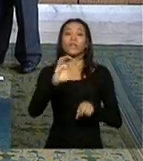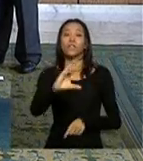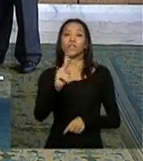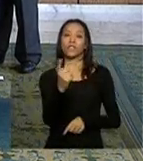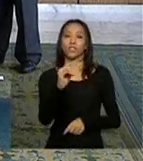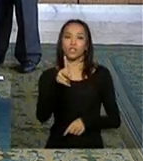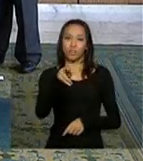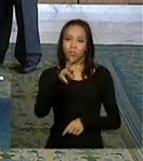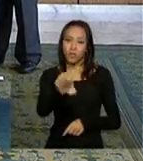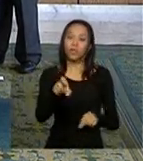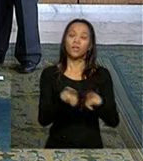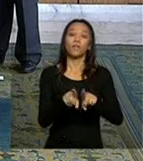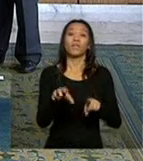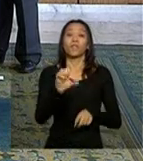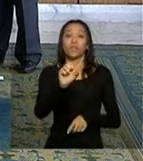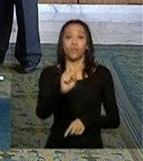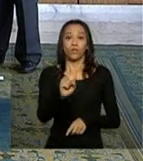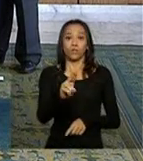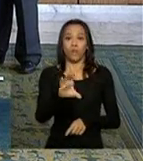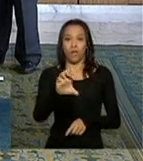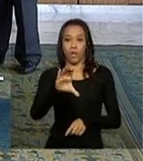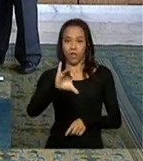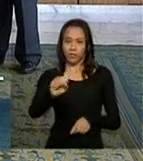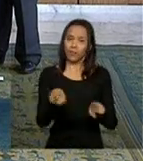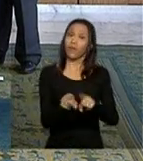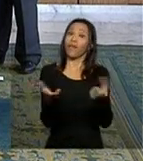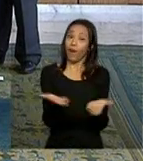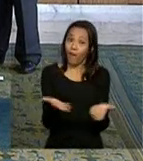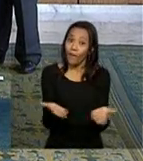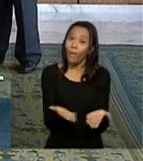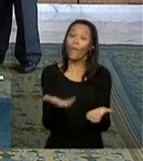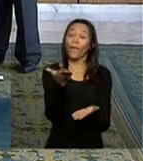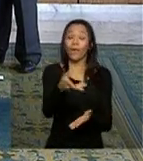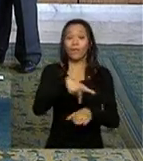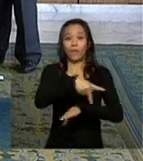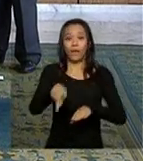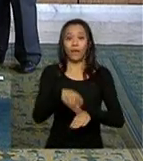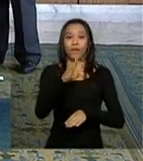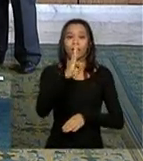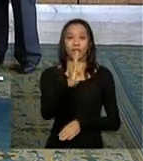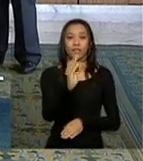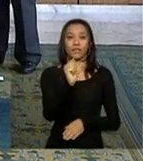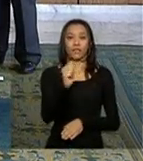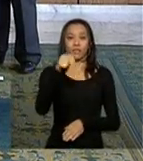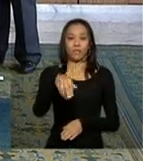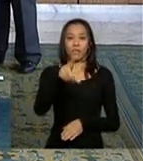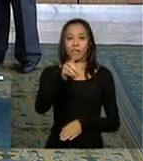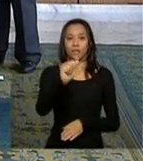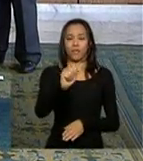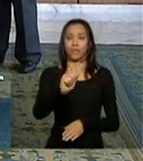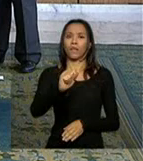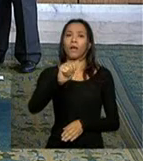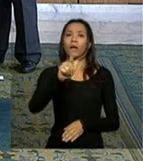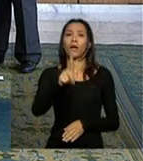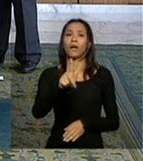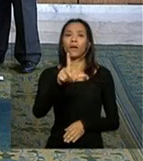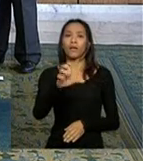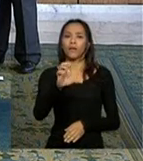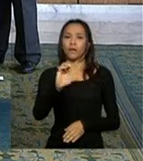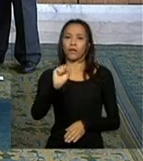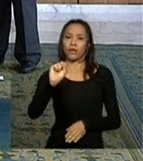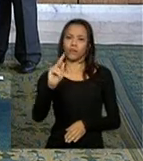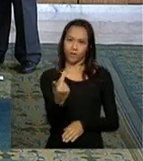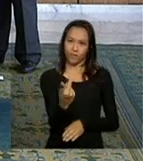Finlândia, Suécia, Dinamarca e agora é a vez de Bangladesh. Além desses países, também ainda vão